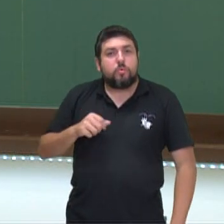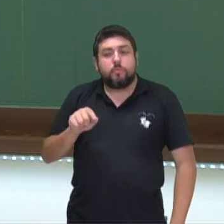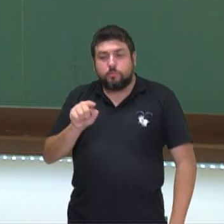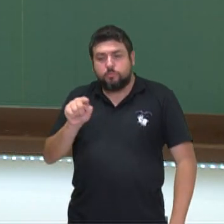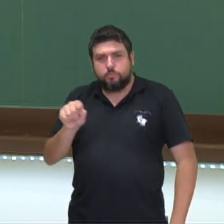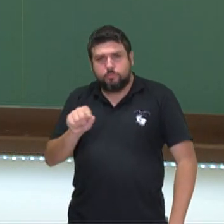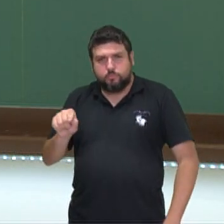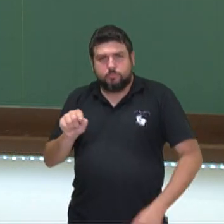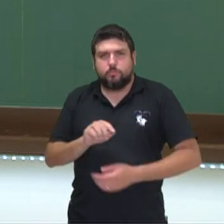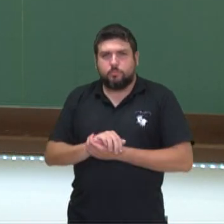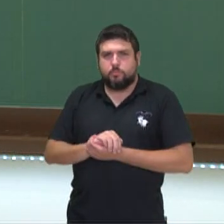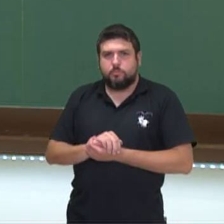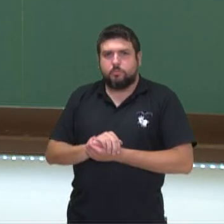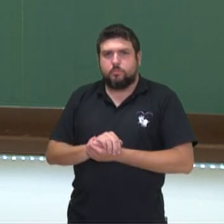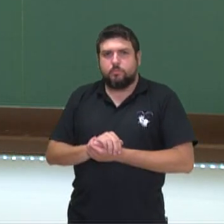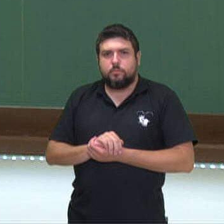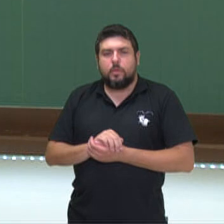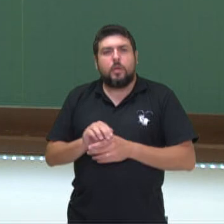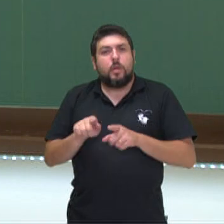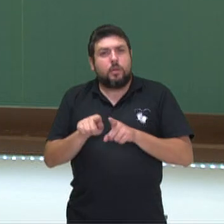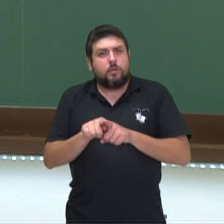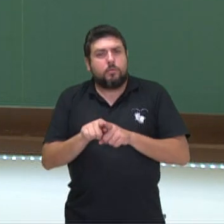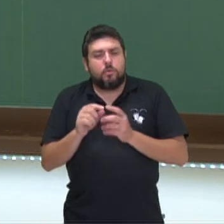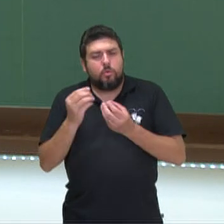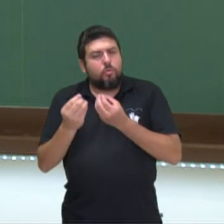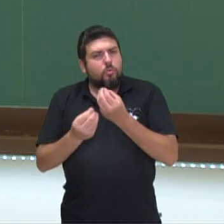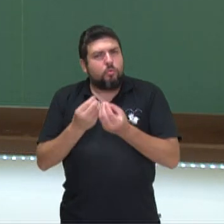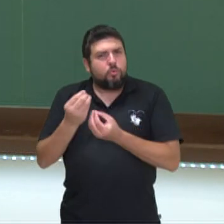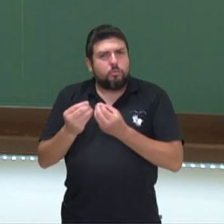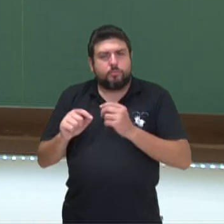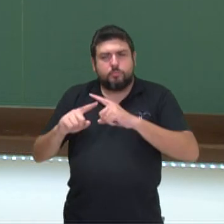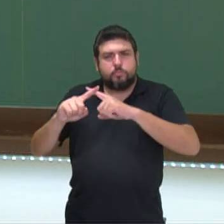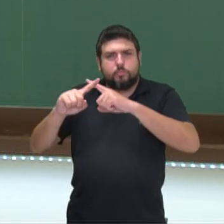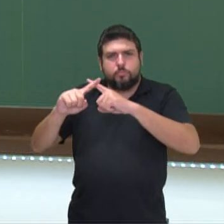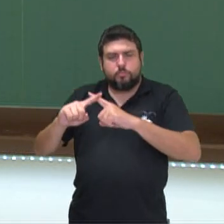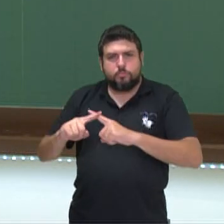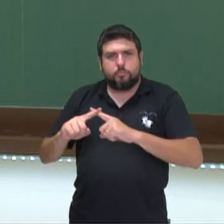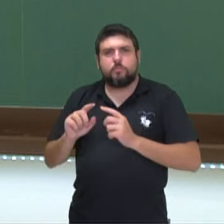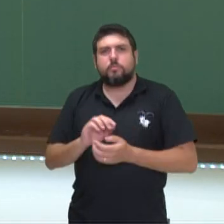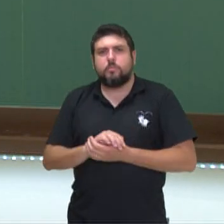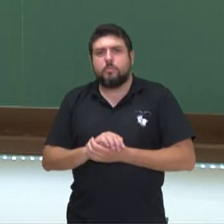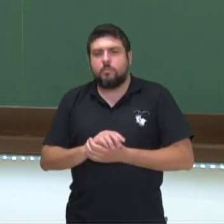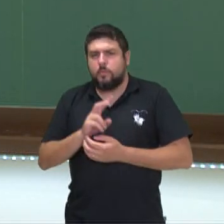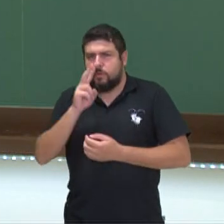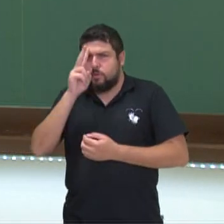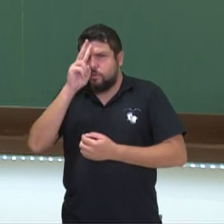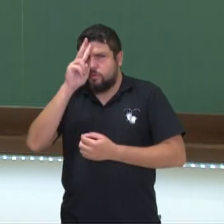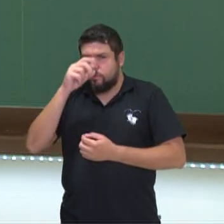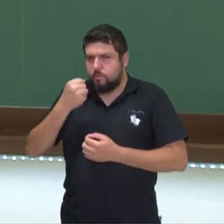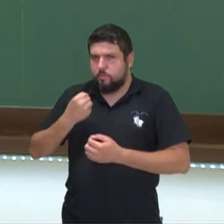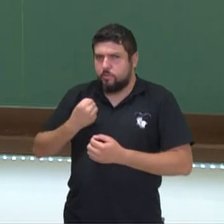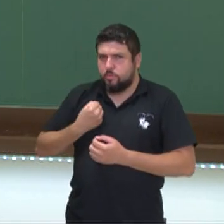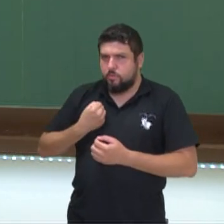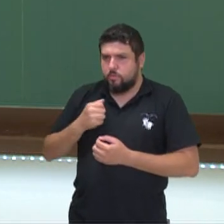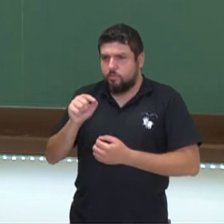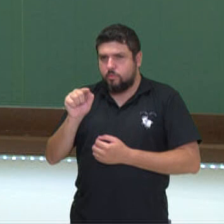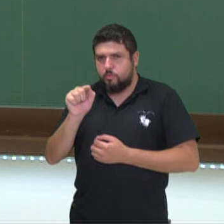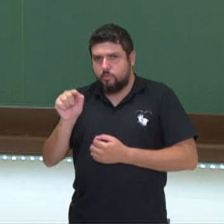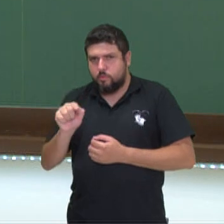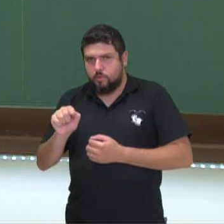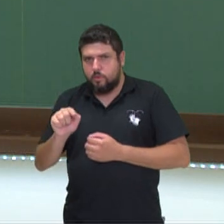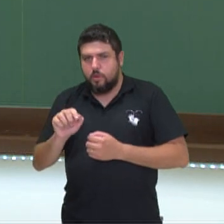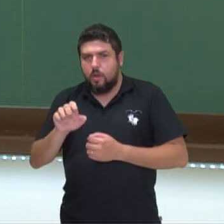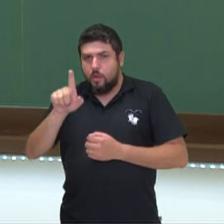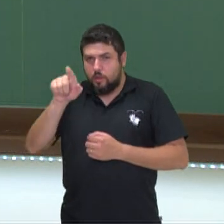da multiplicação de números inteiros. Lembra dos números inteiros? O conjunto dos